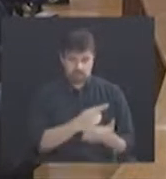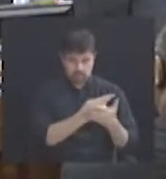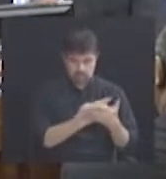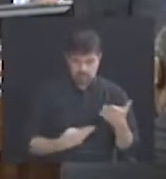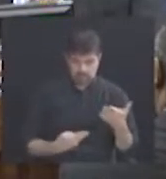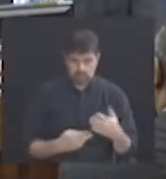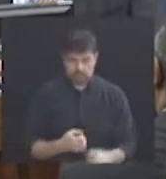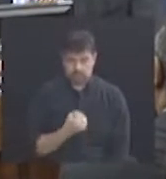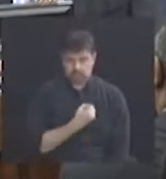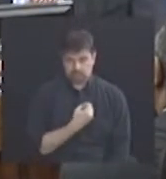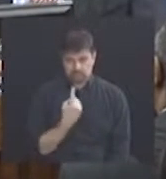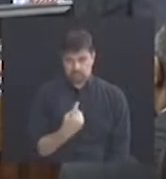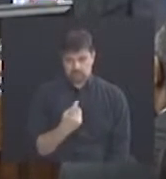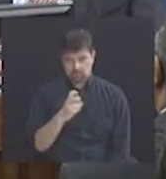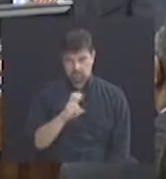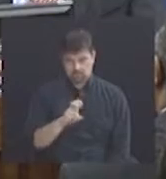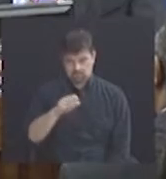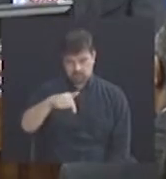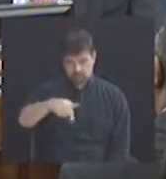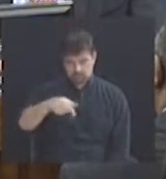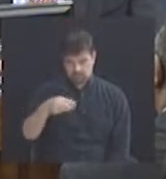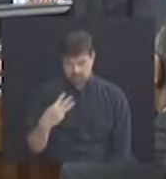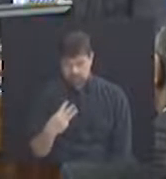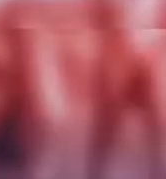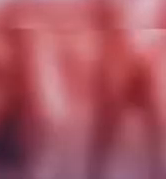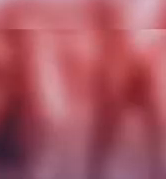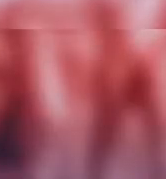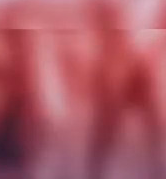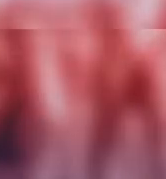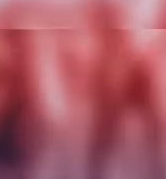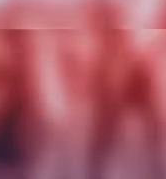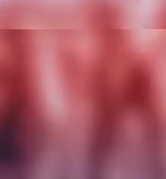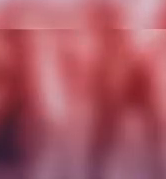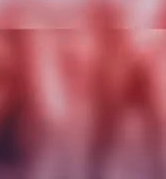datas os documentos foram aprovados por unanimidade